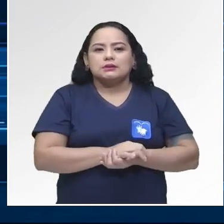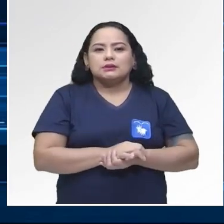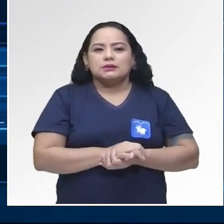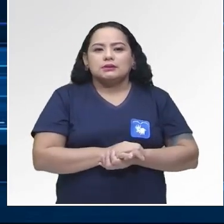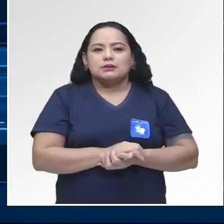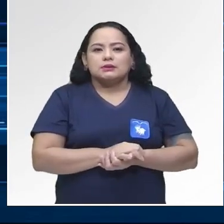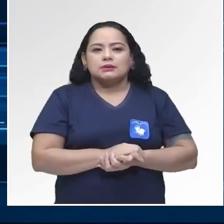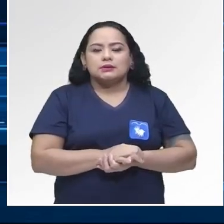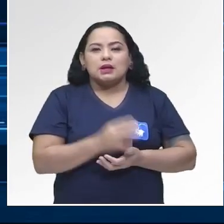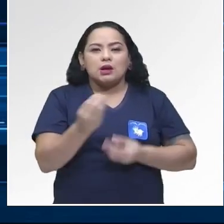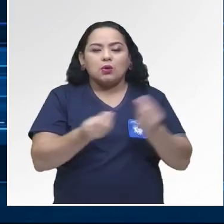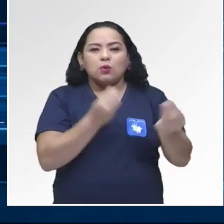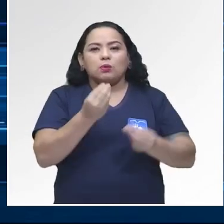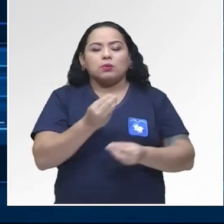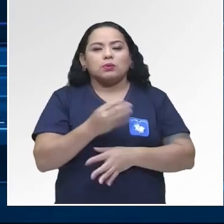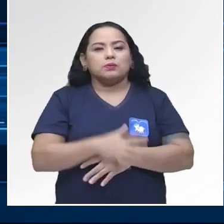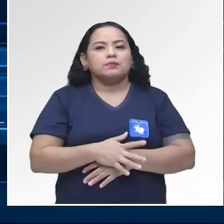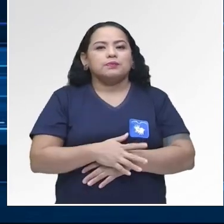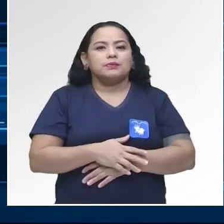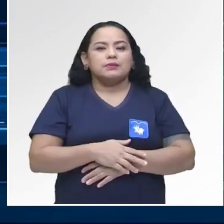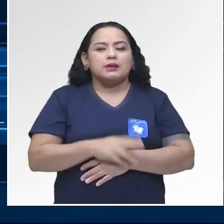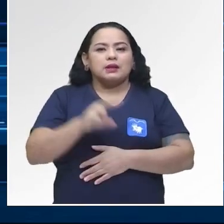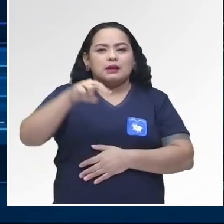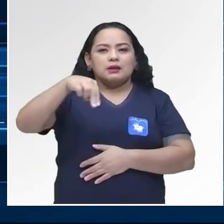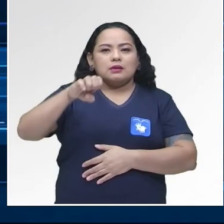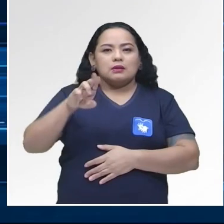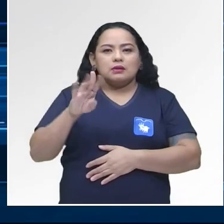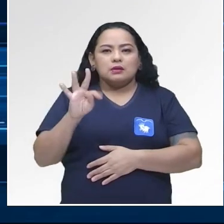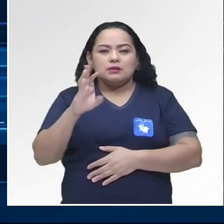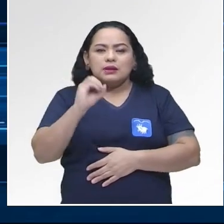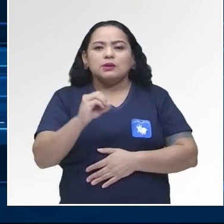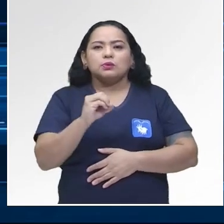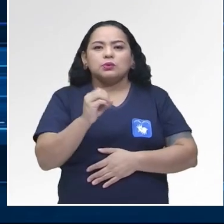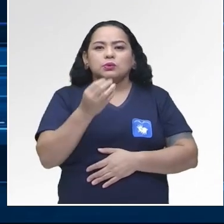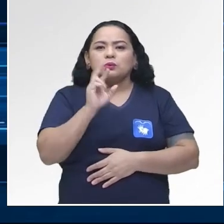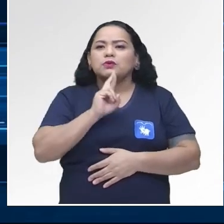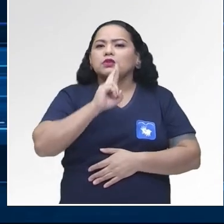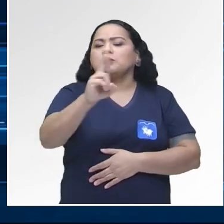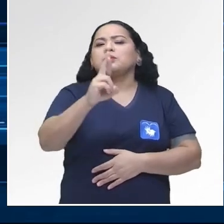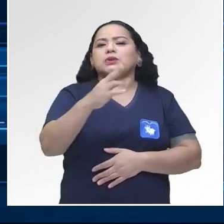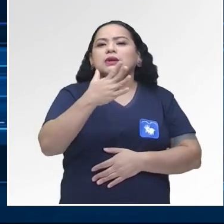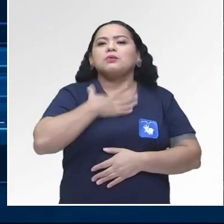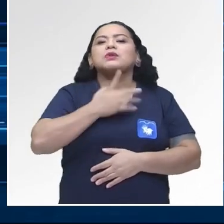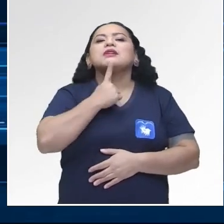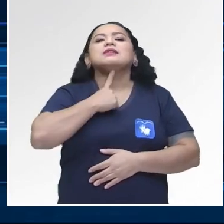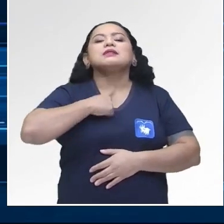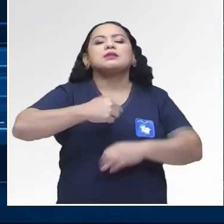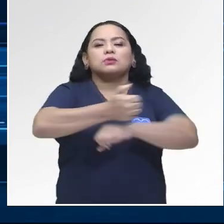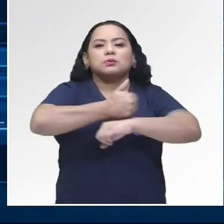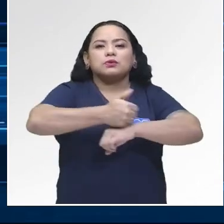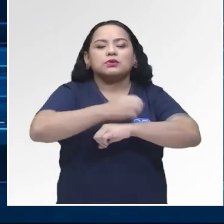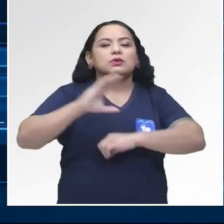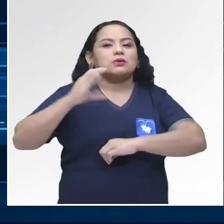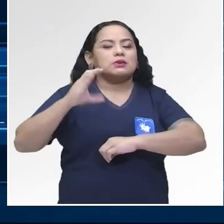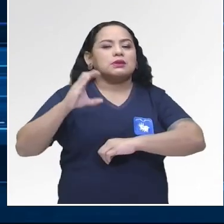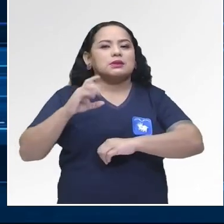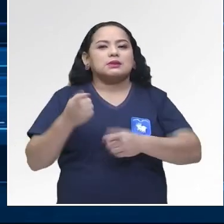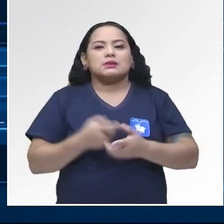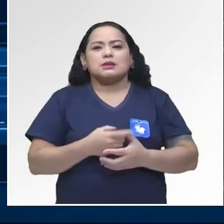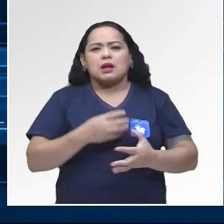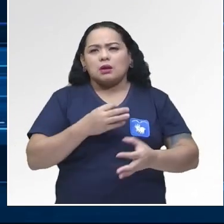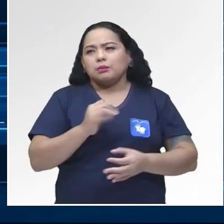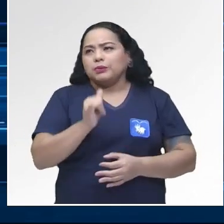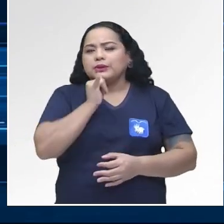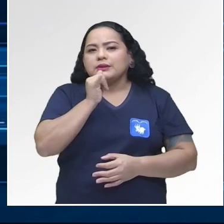Neutralidade, ele tem que ser neutro, ele não pode colocar ali a sua vontade, os seus desejos, né, o seu posicionamento